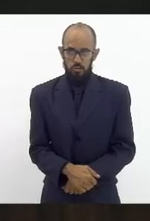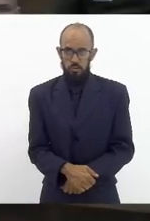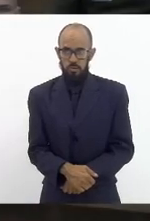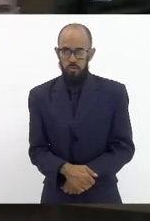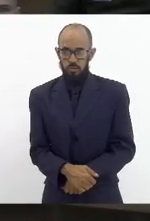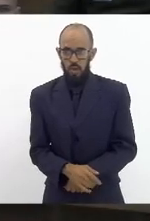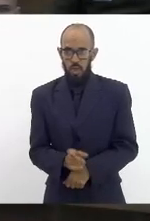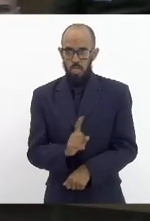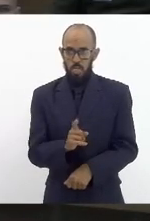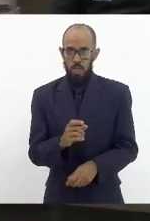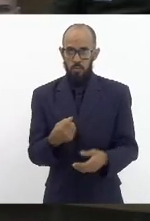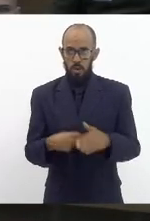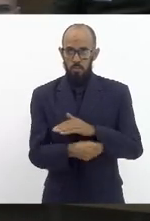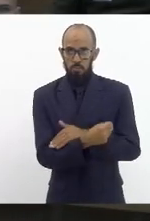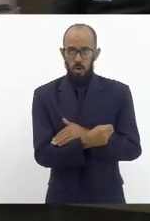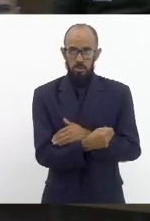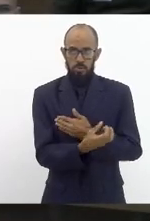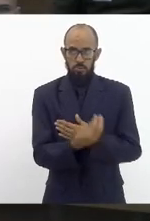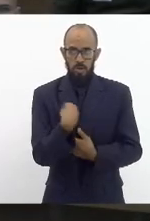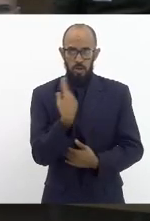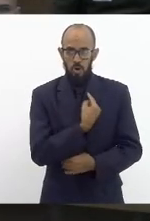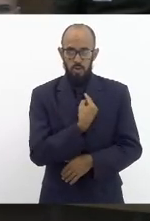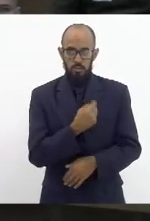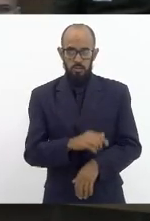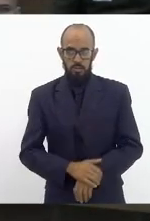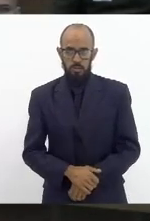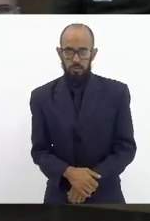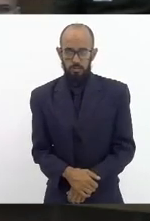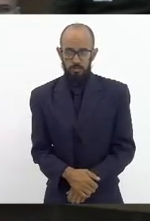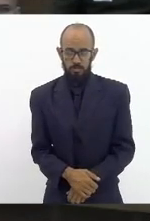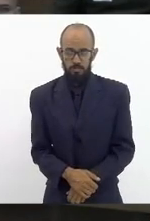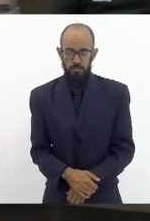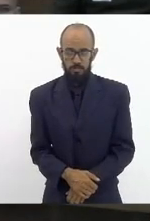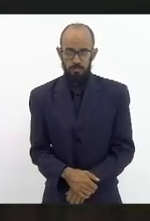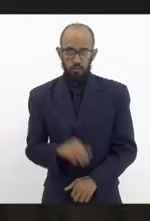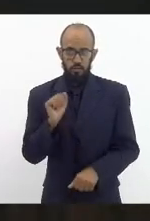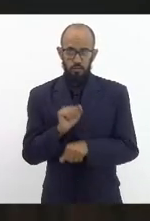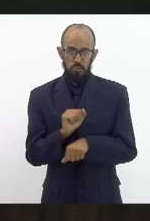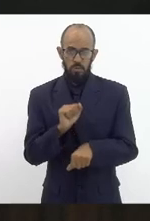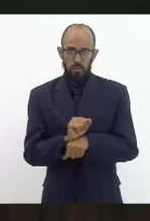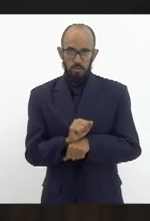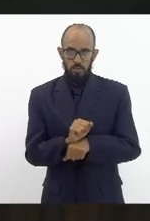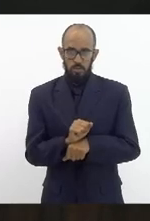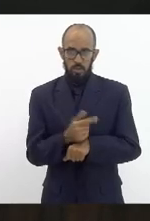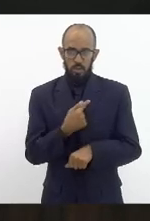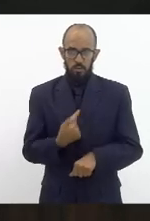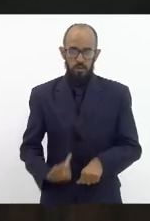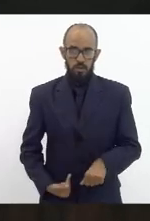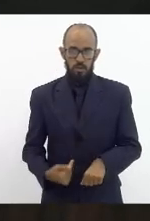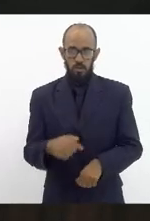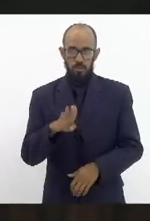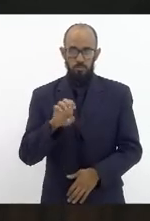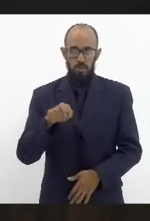Não deram posse para a gente, nós ficamos para tomar posse. A governadora Benedita,